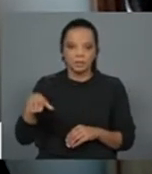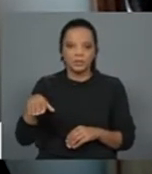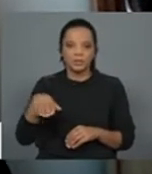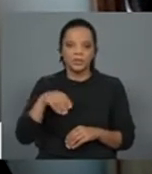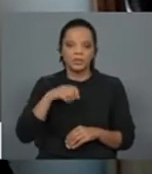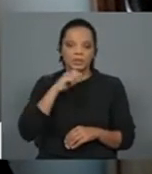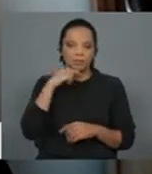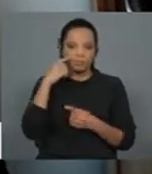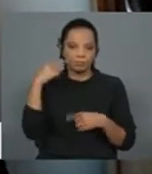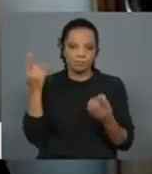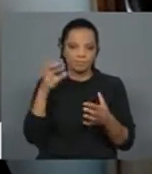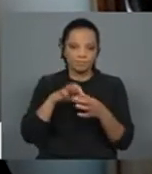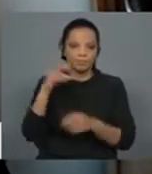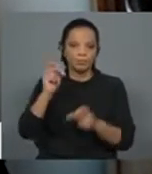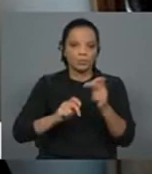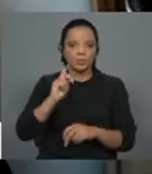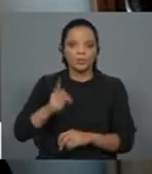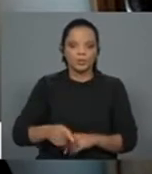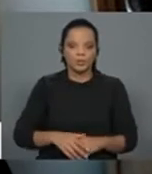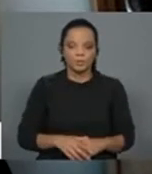para já em termos de ocorrência é,